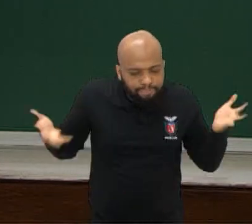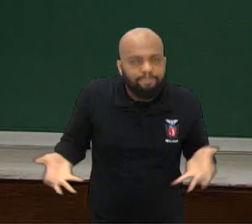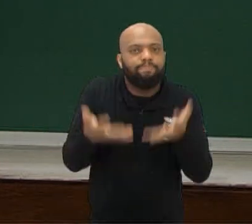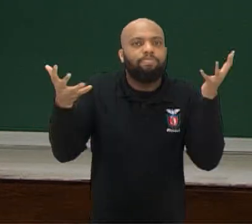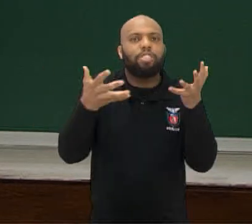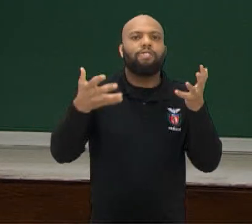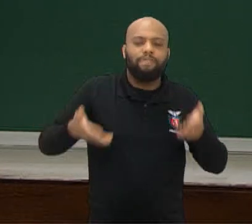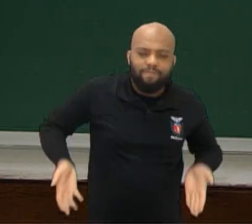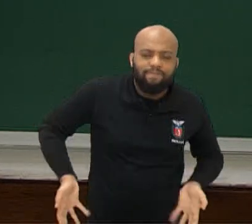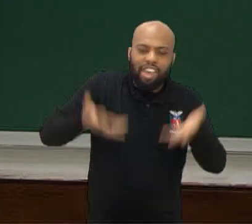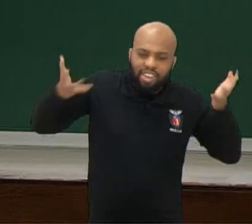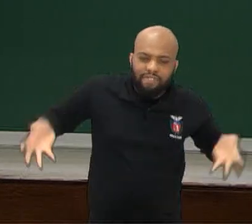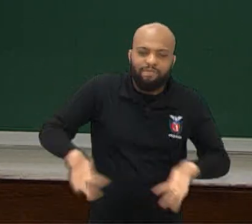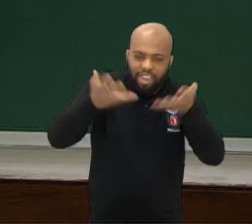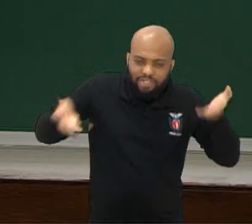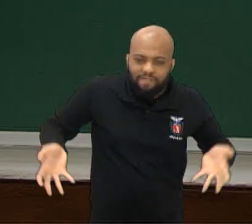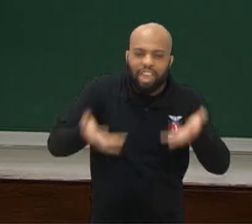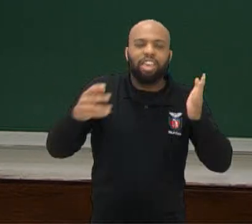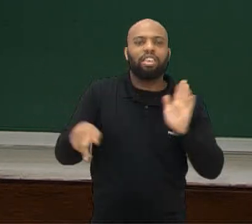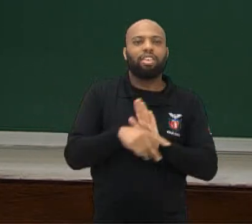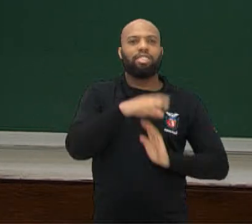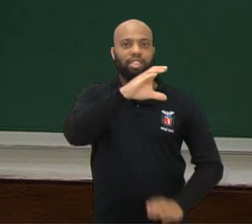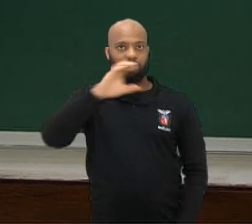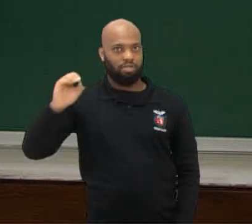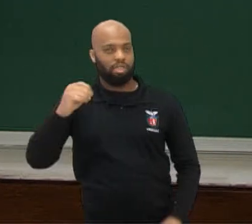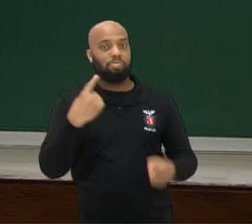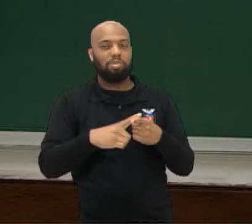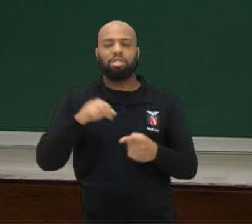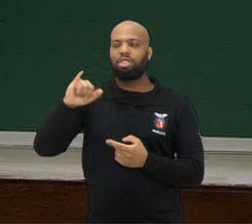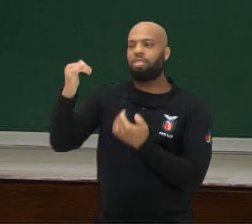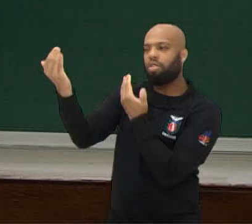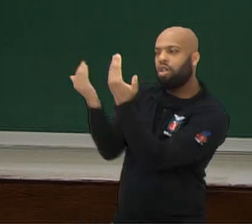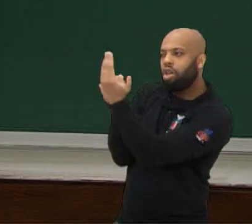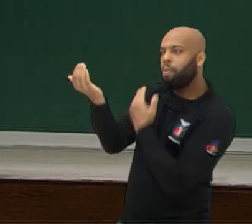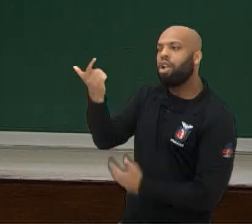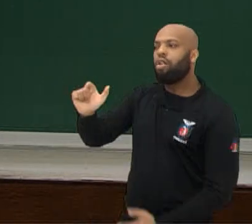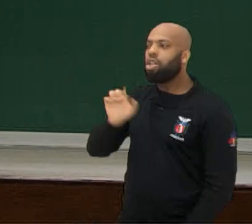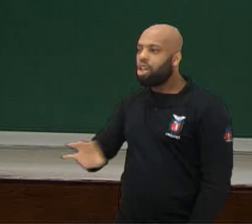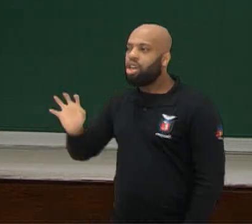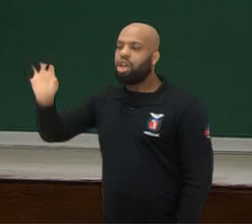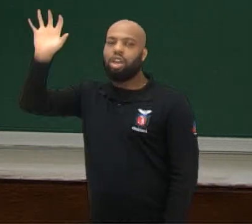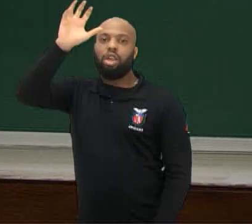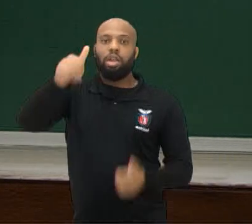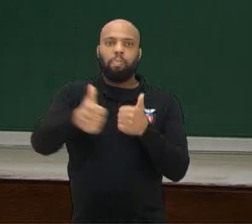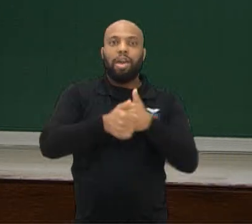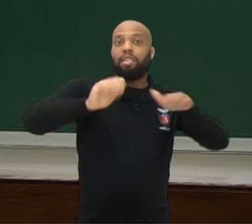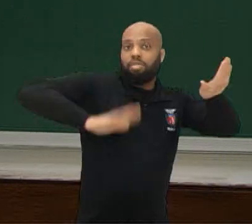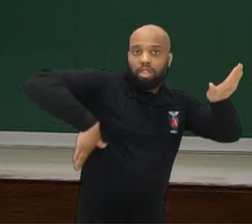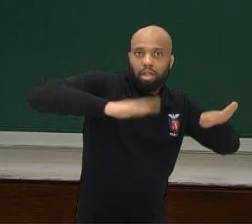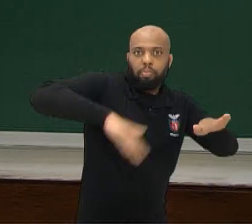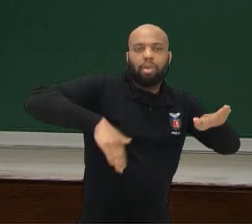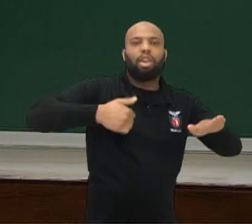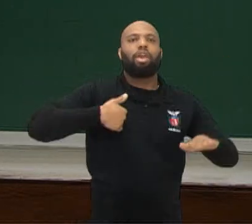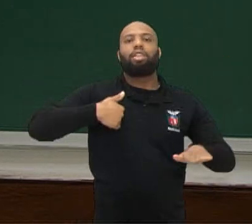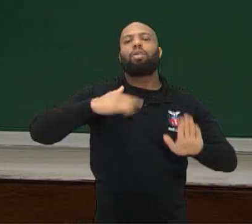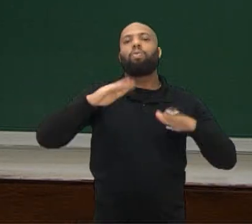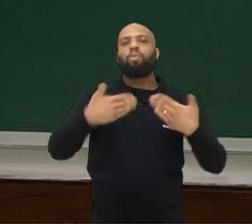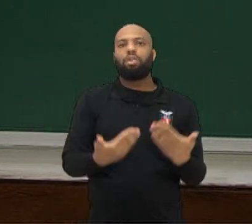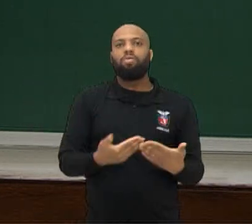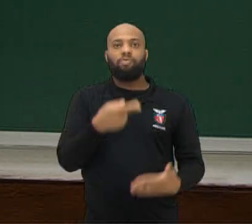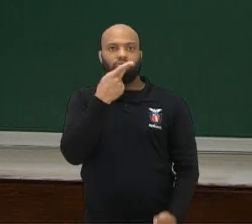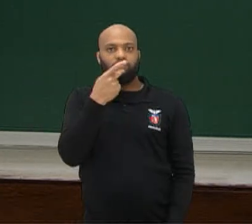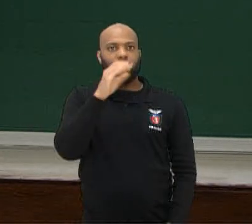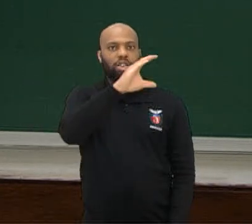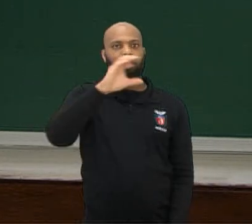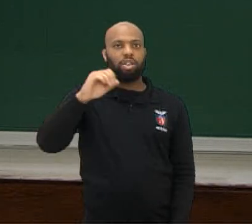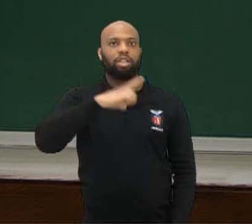ida para a região Centro-Oeste. Se eu comparar com outras regiões do Brasil, principalmente as que estão próximas ao litoral, eu digo que a região Centro-Oeste teve